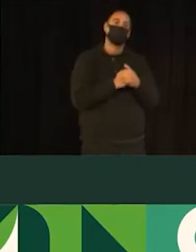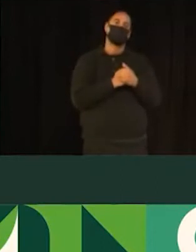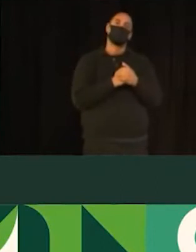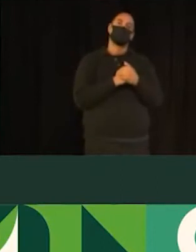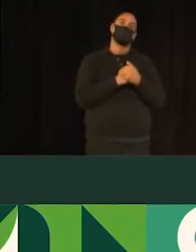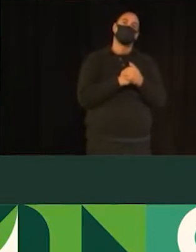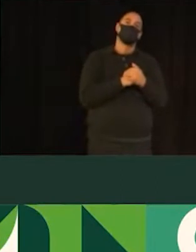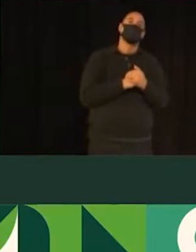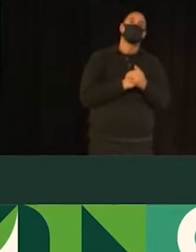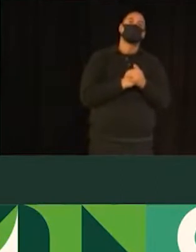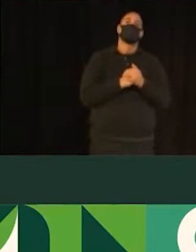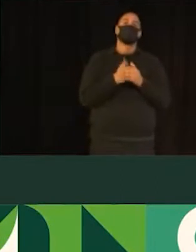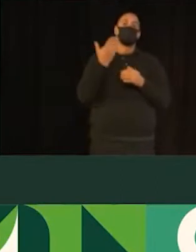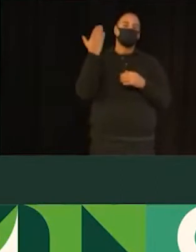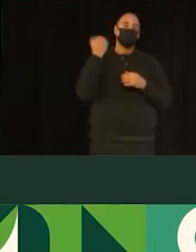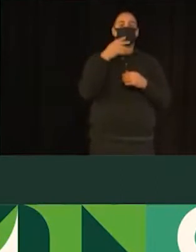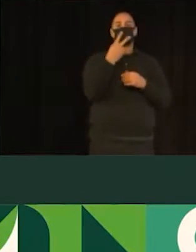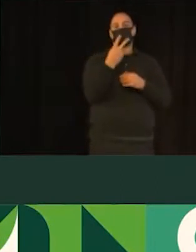2010.